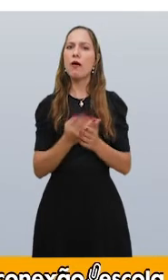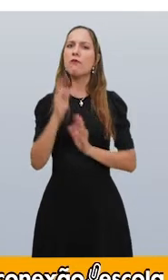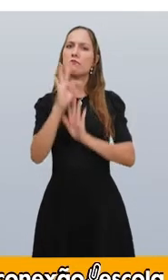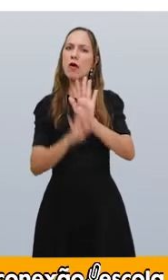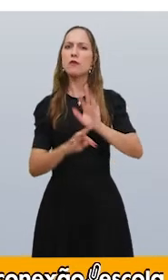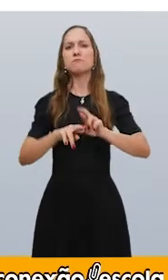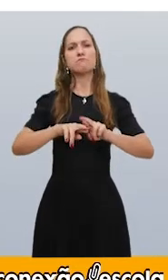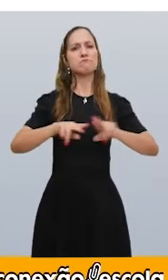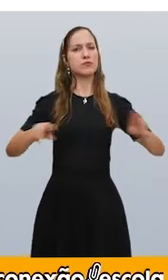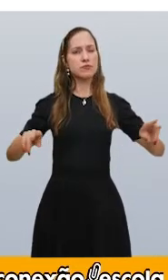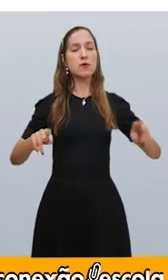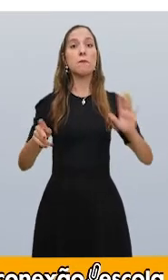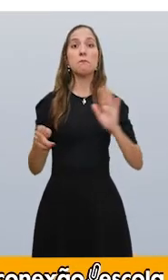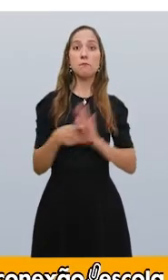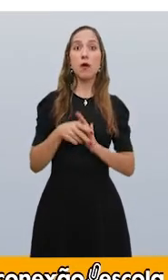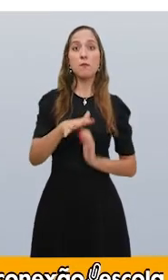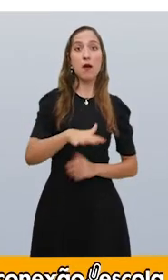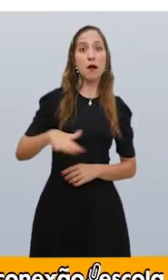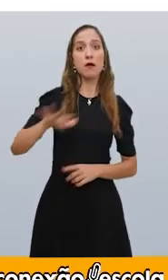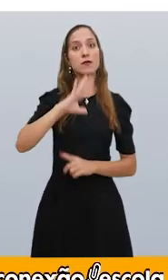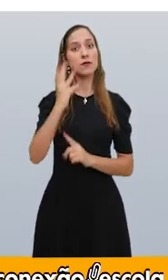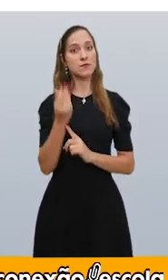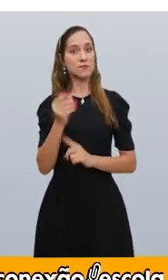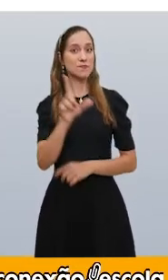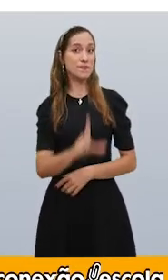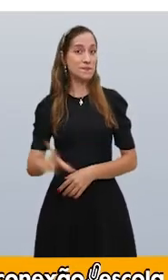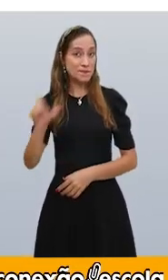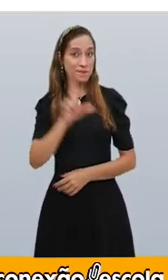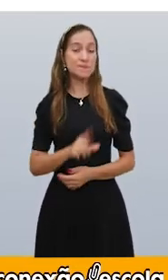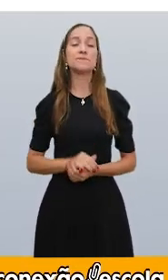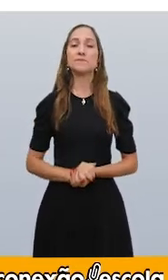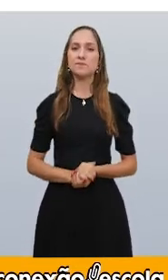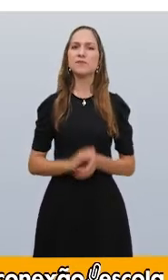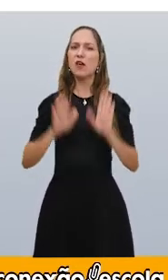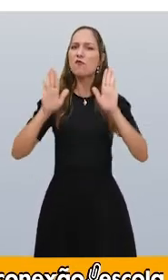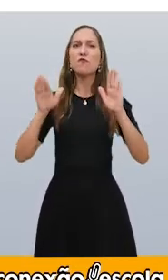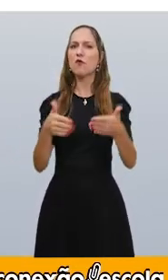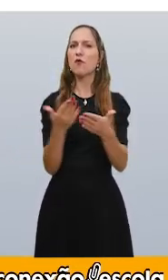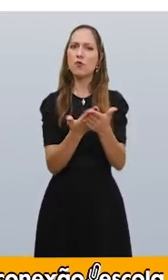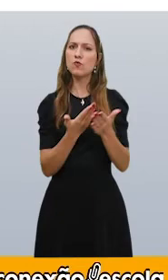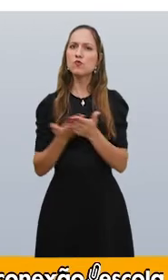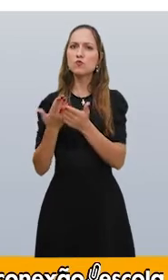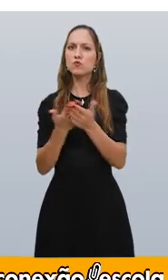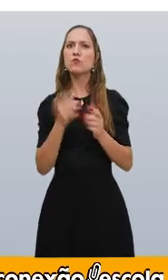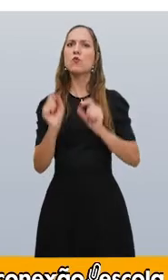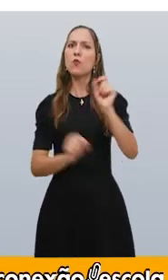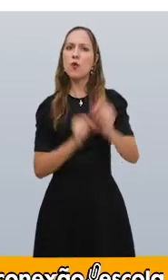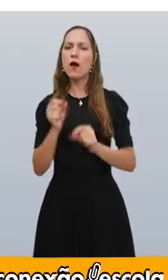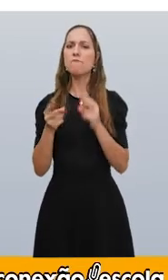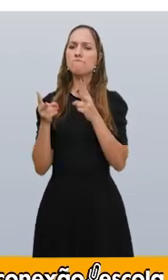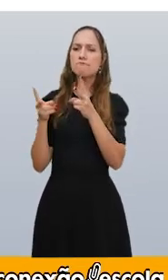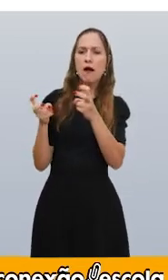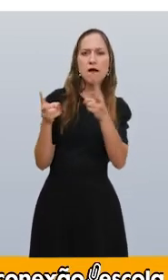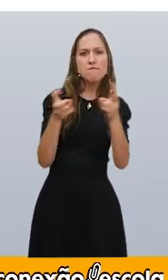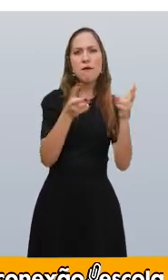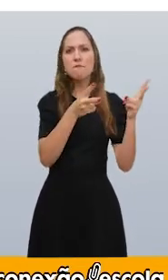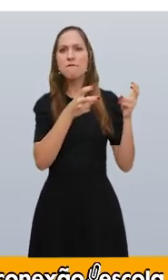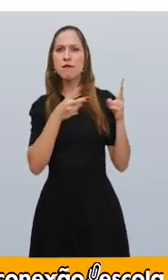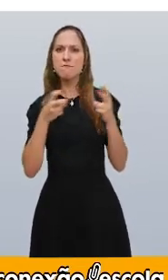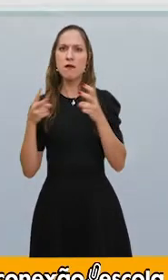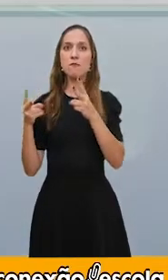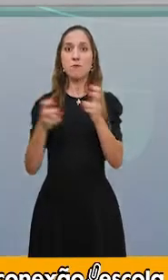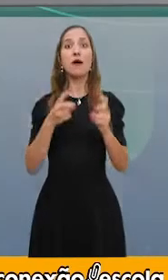textos do campo artístico-literário. O foco do estudo será a exploração